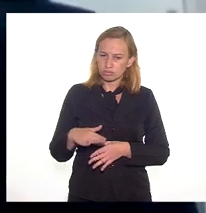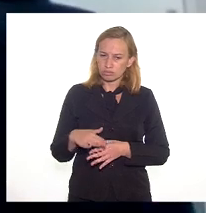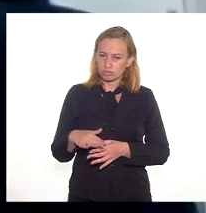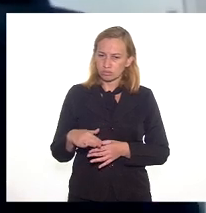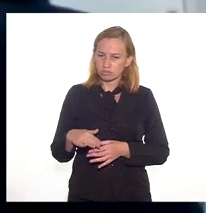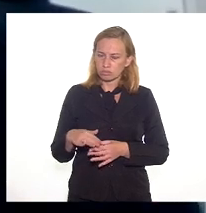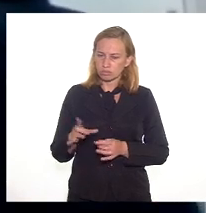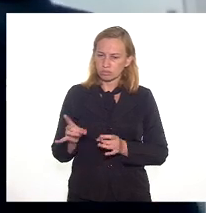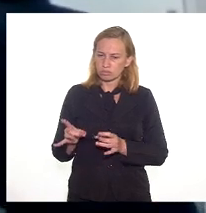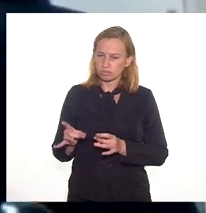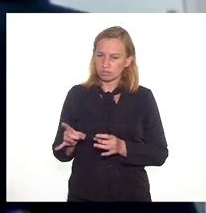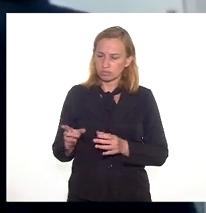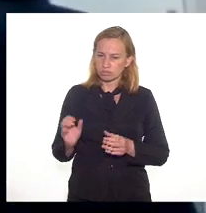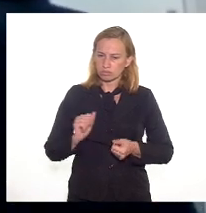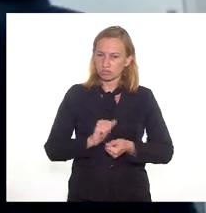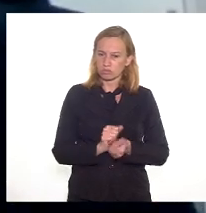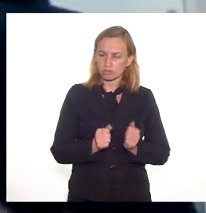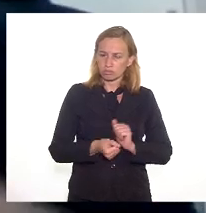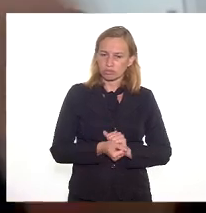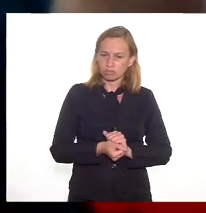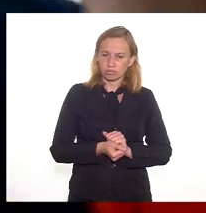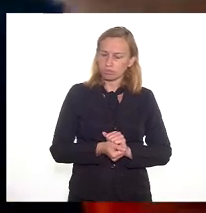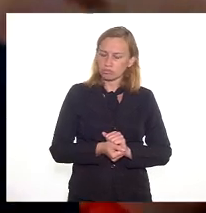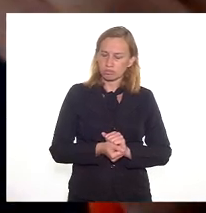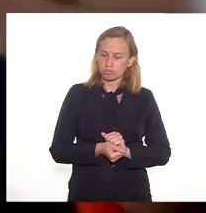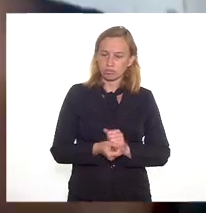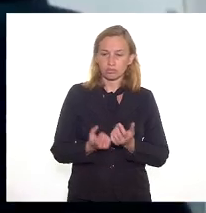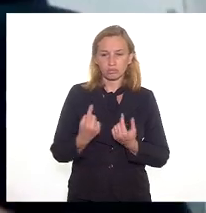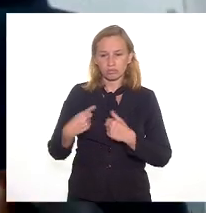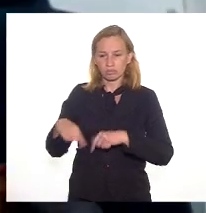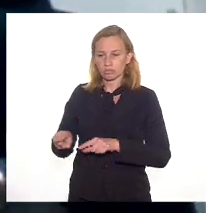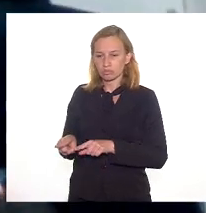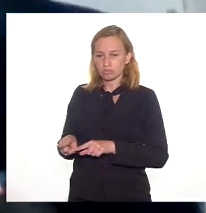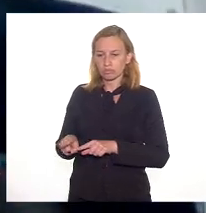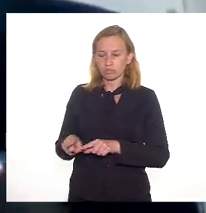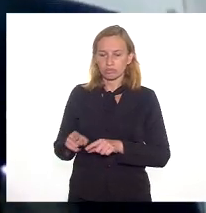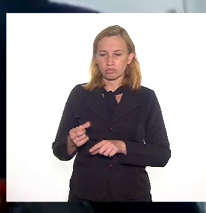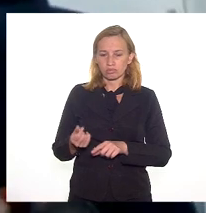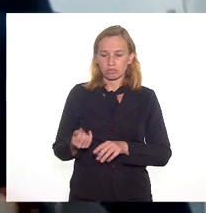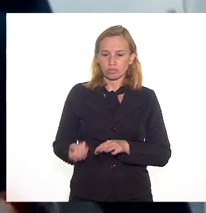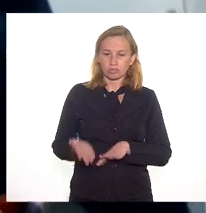a esse percentual novo, né? Pelo contrário, o que ele fez foi aumentar o preço para que a gente